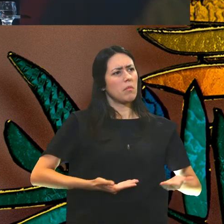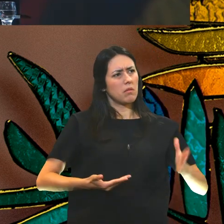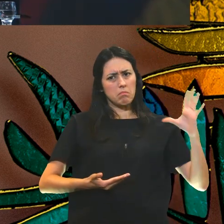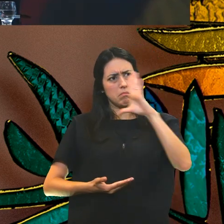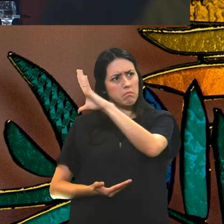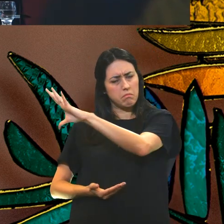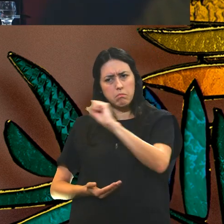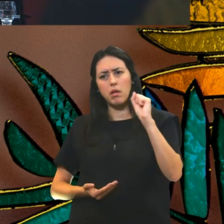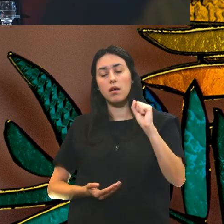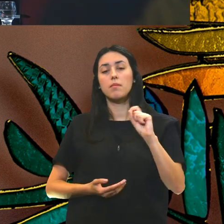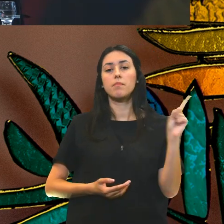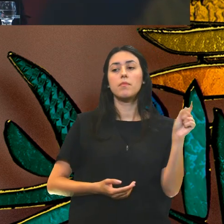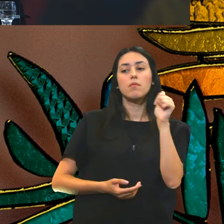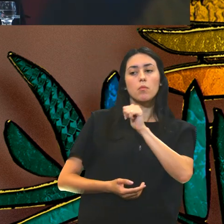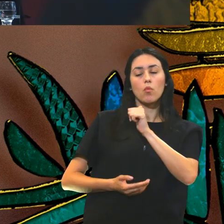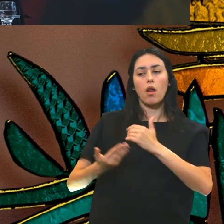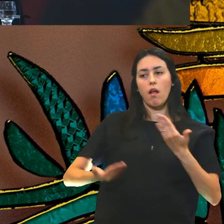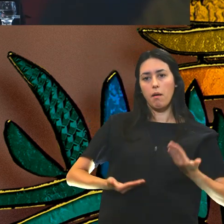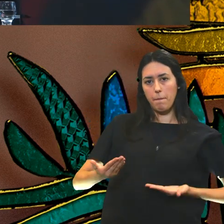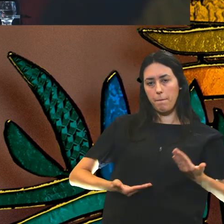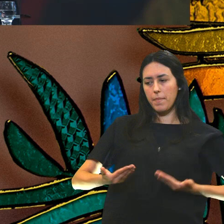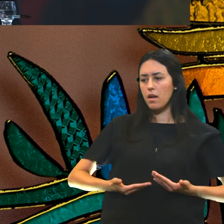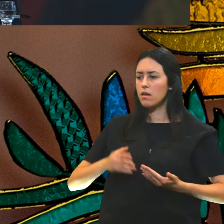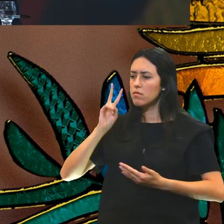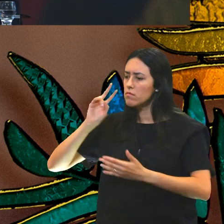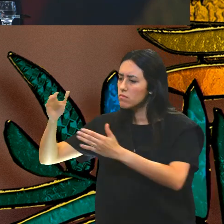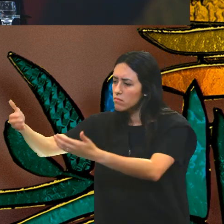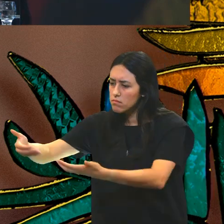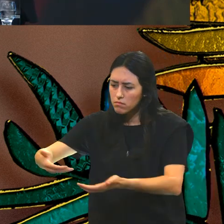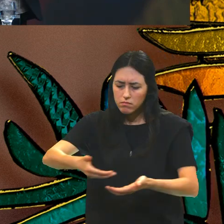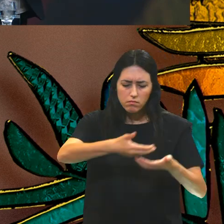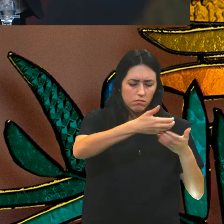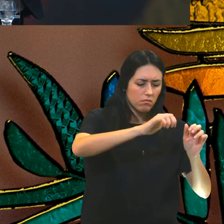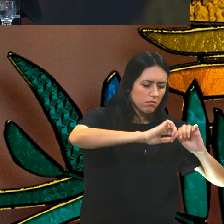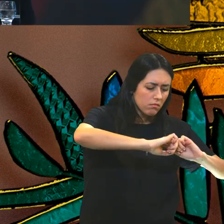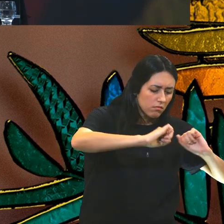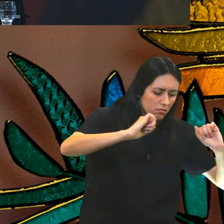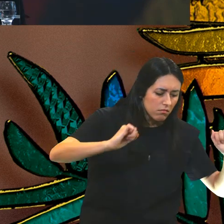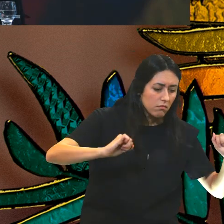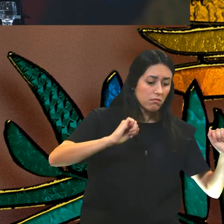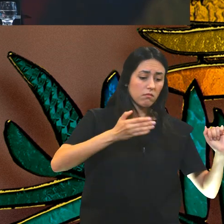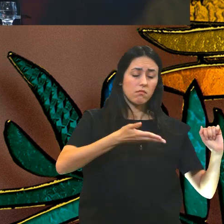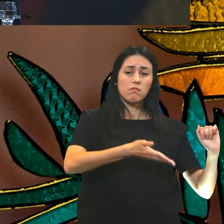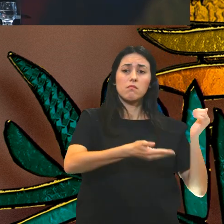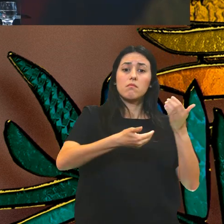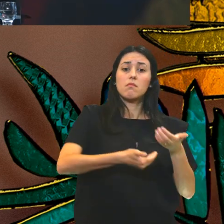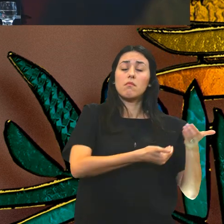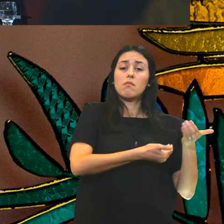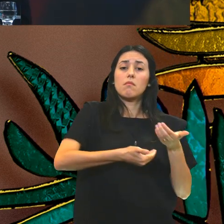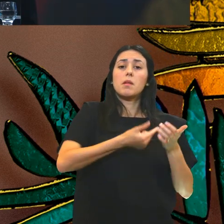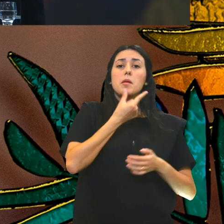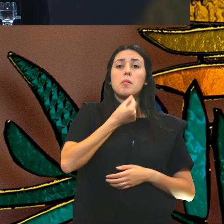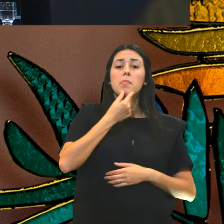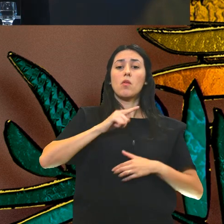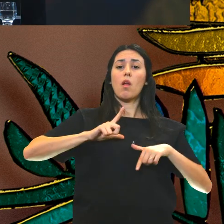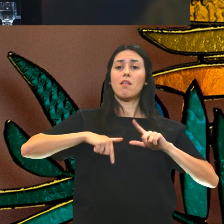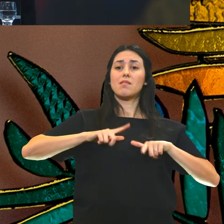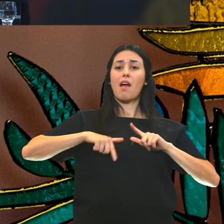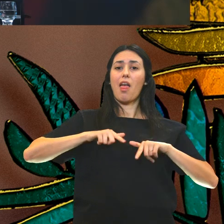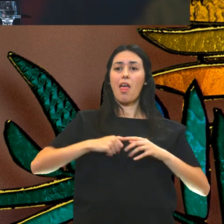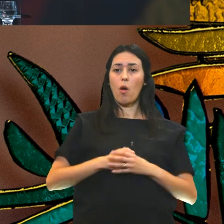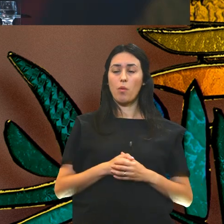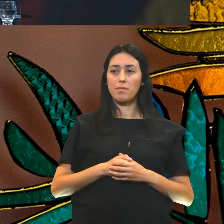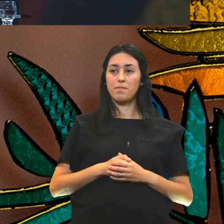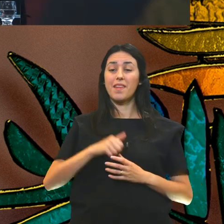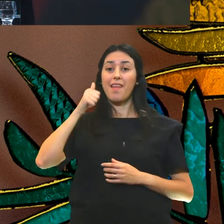chorando. Ela ficou com muita pena dele e disse: é um menino israelita. Então a irmã da criança,